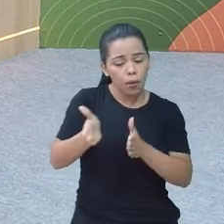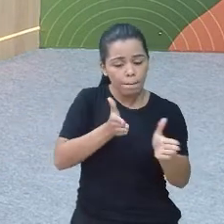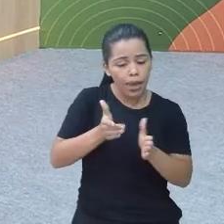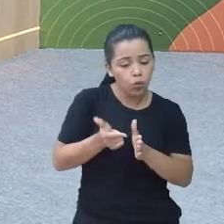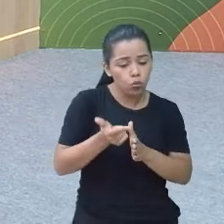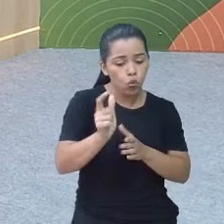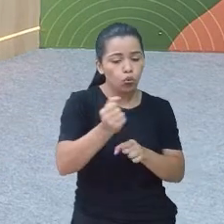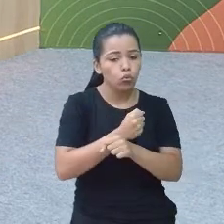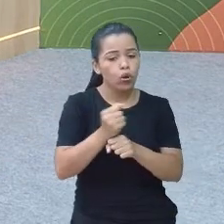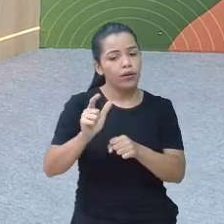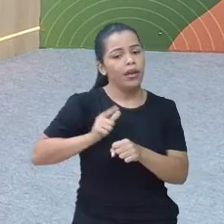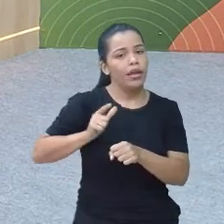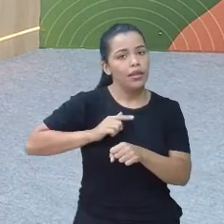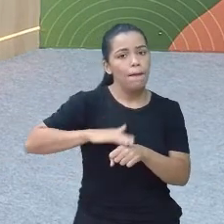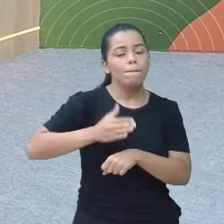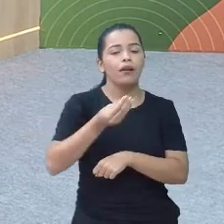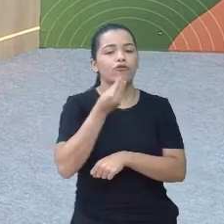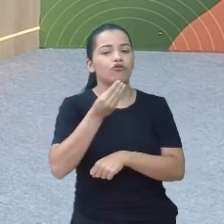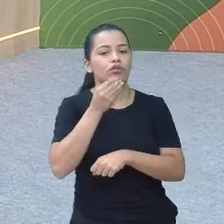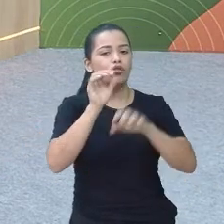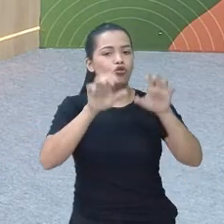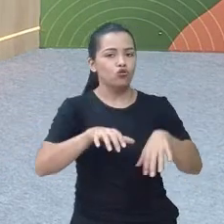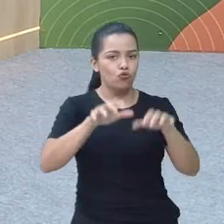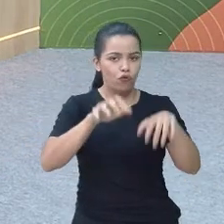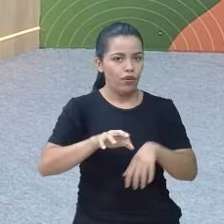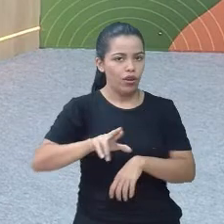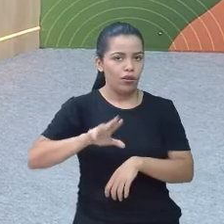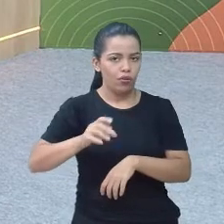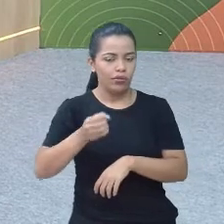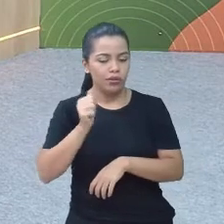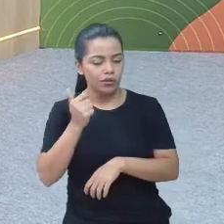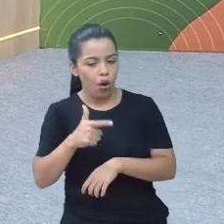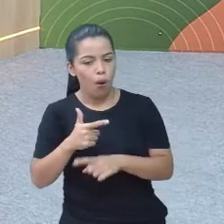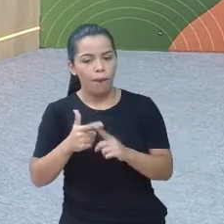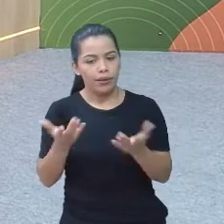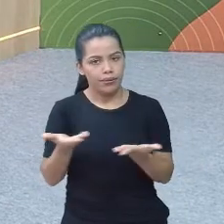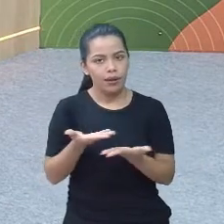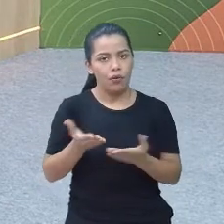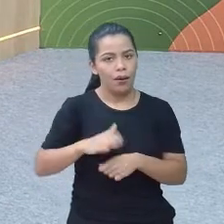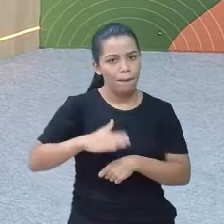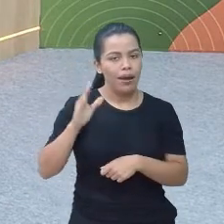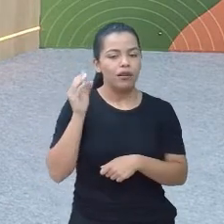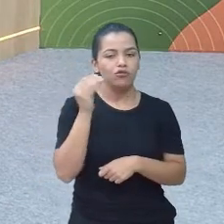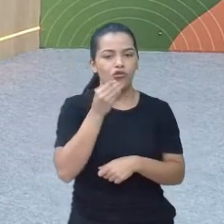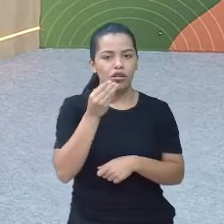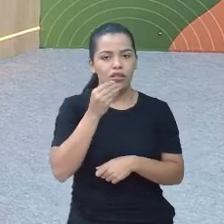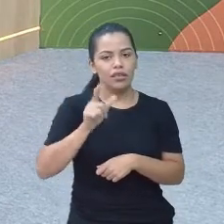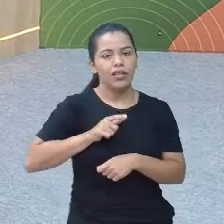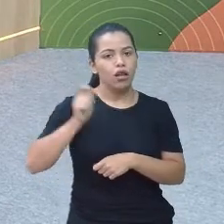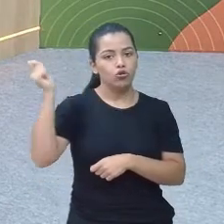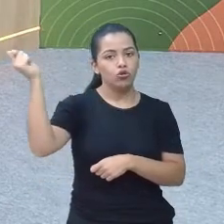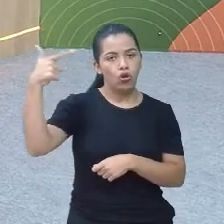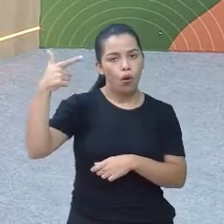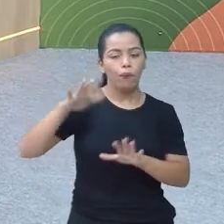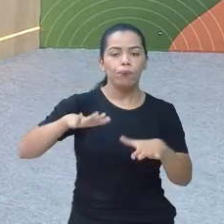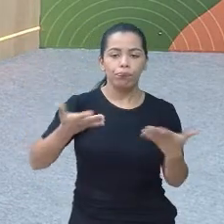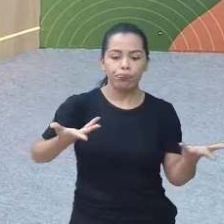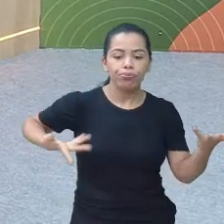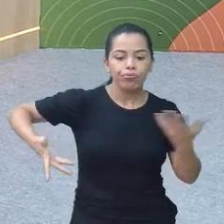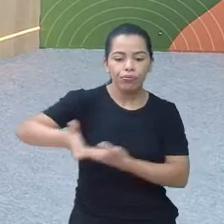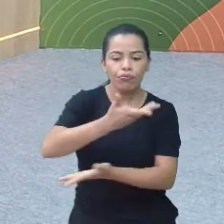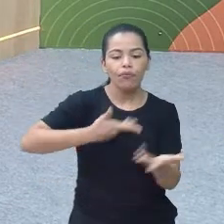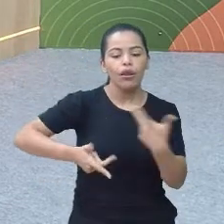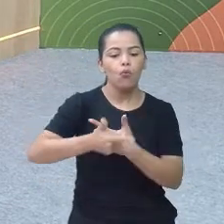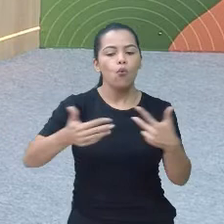de chover do que de fazer sol, tá certo? Então, a gente percebe que essas relações com fenômenos da natureza,